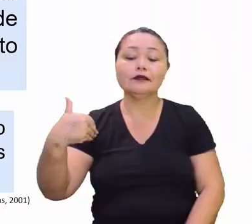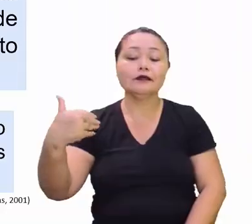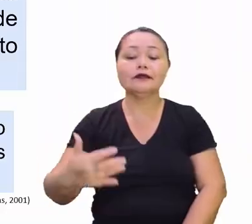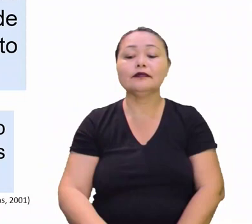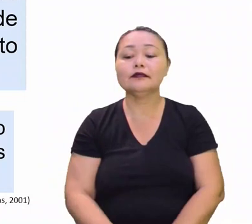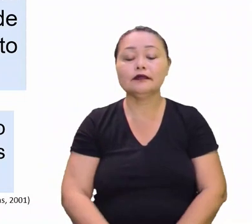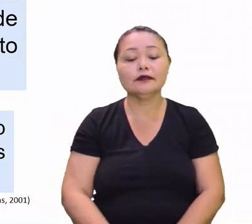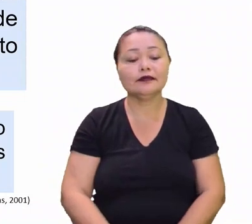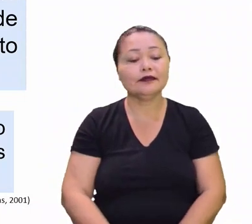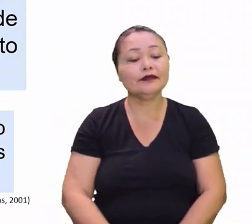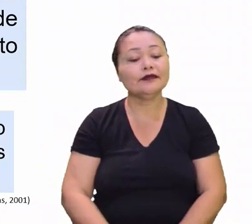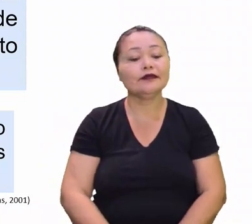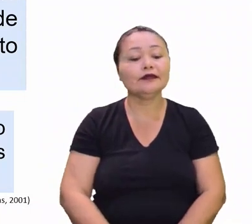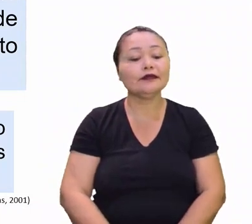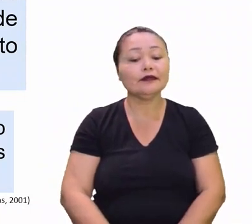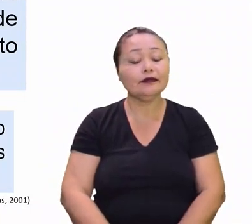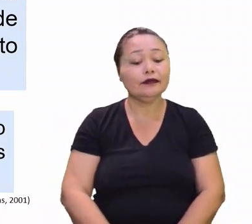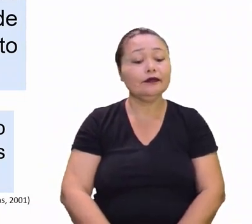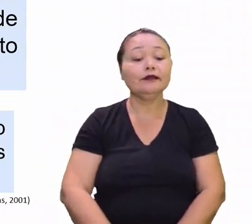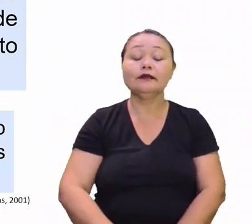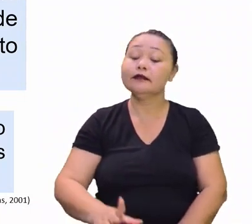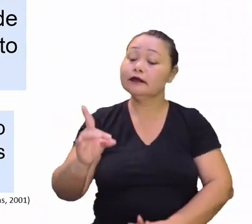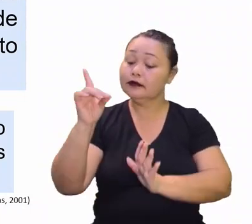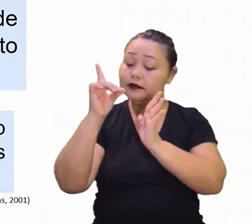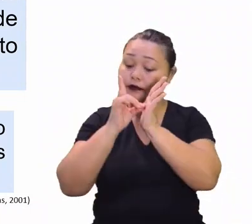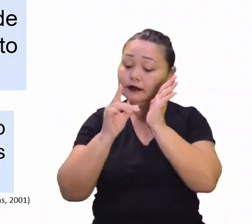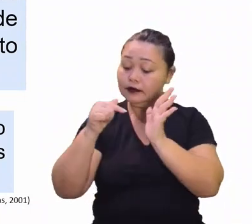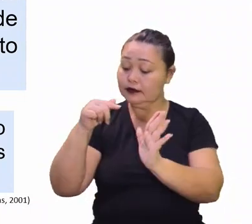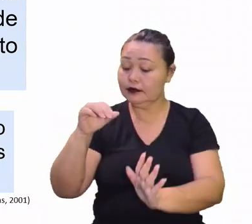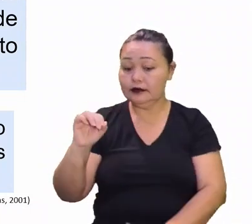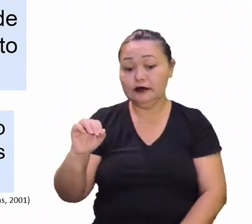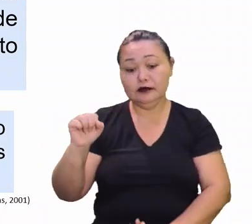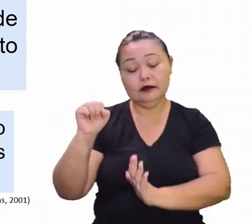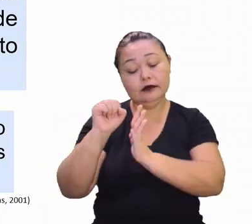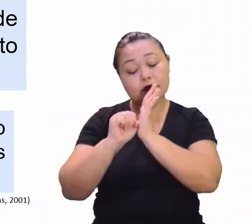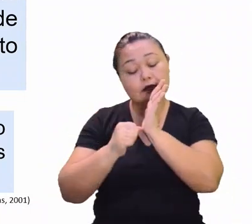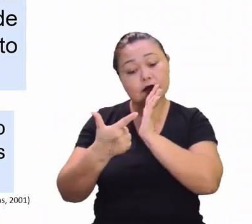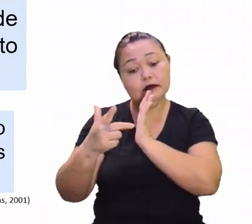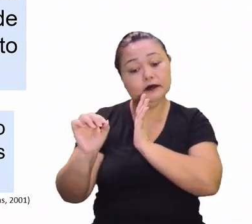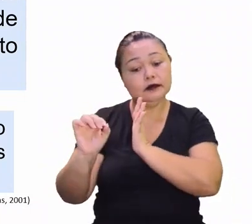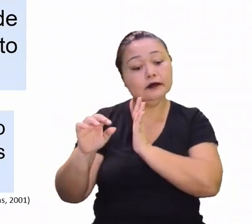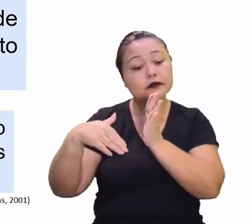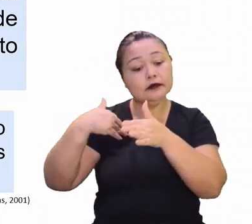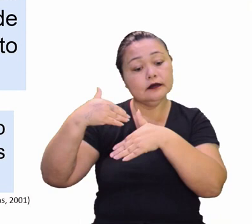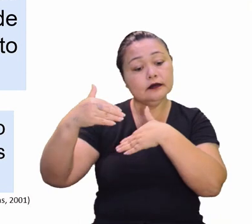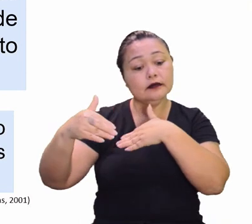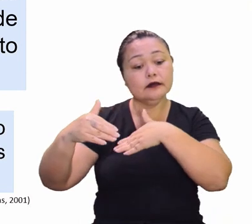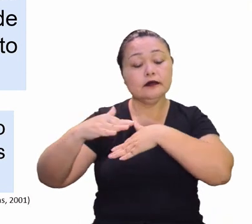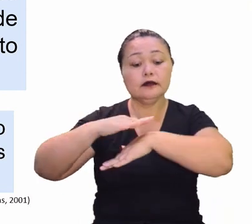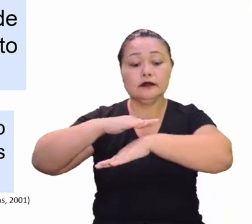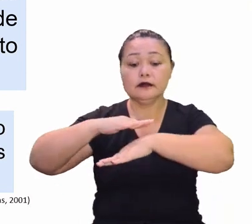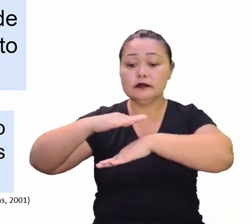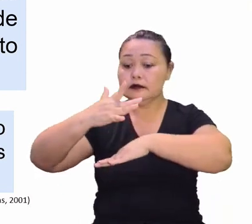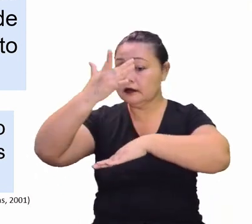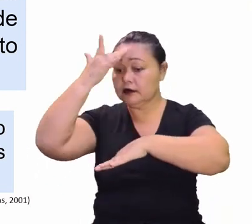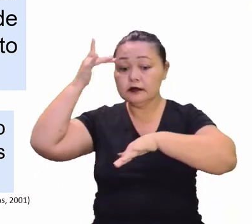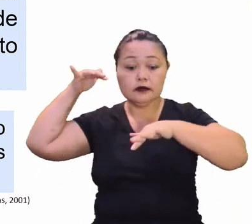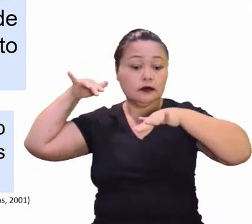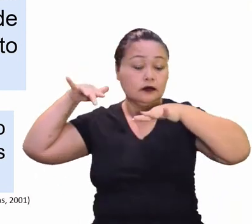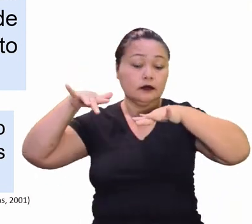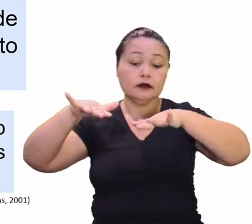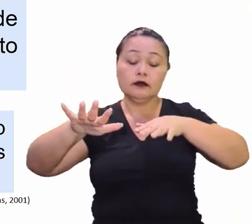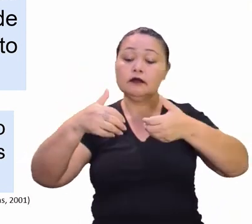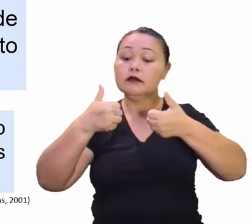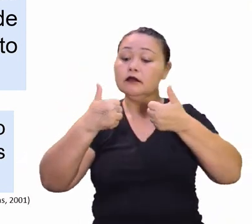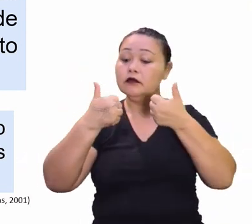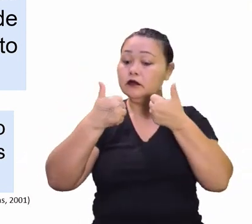lá, então. Então, na década de 70, o século que é século XX, em decorrência do alto